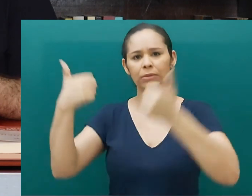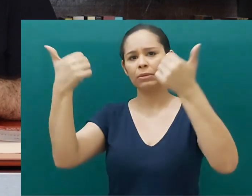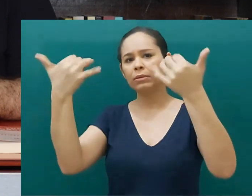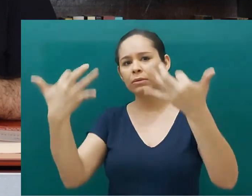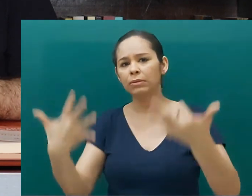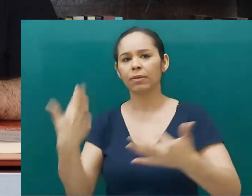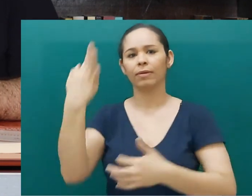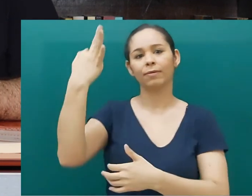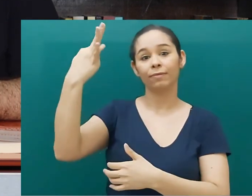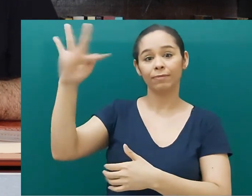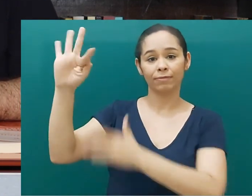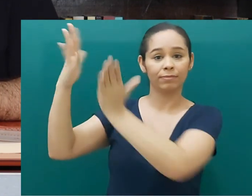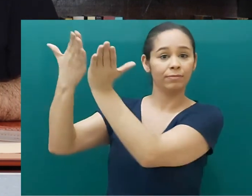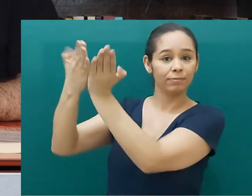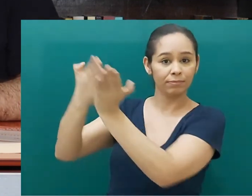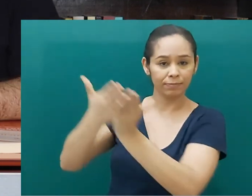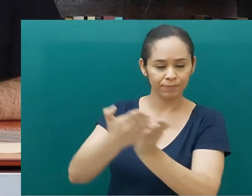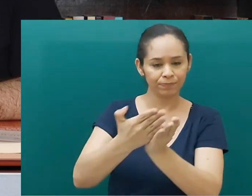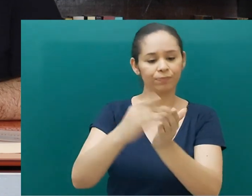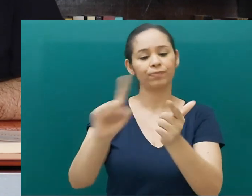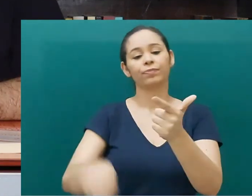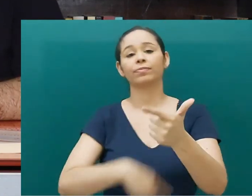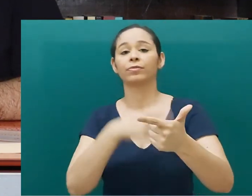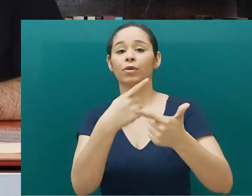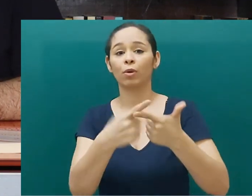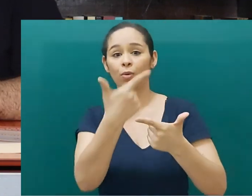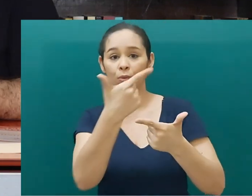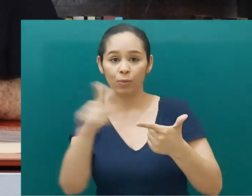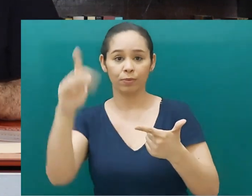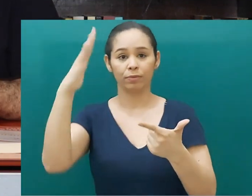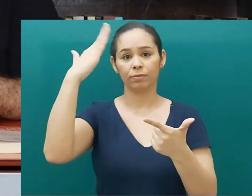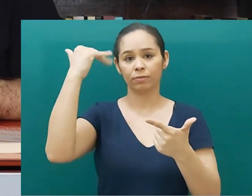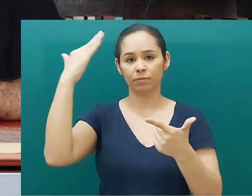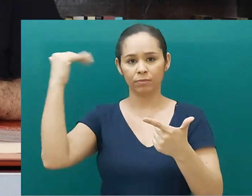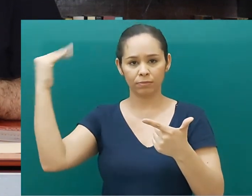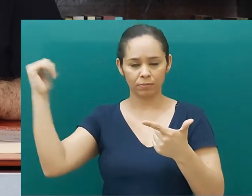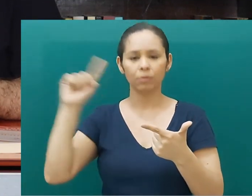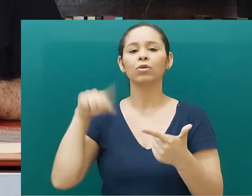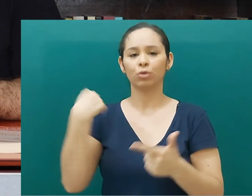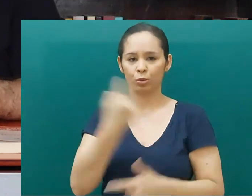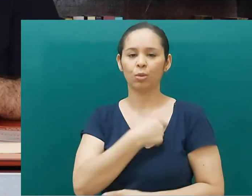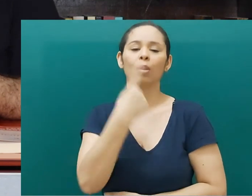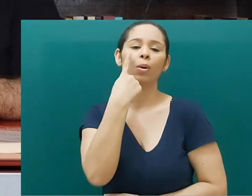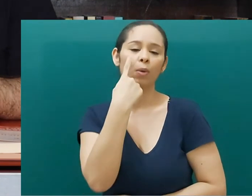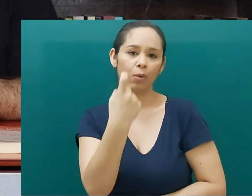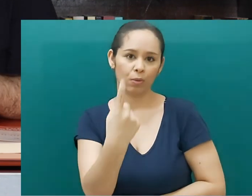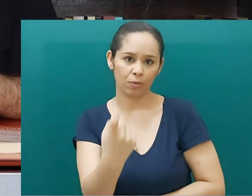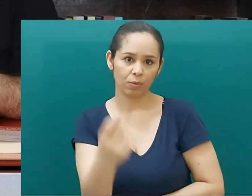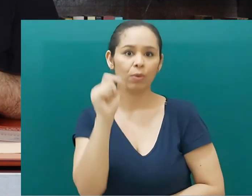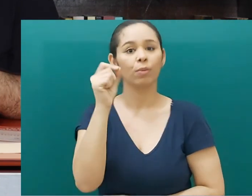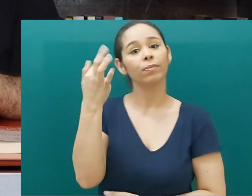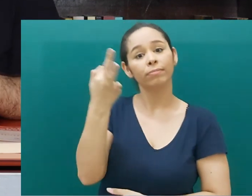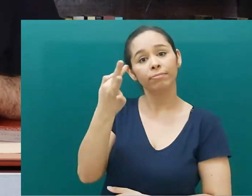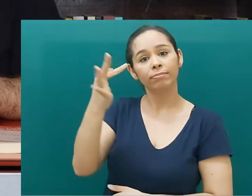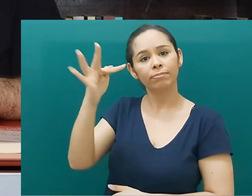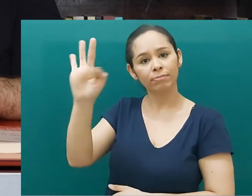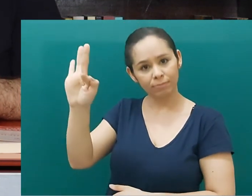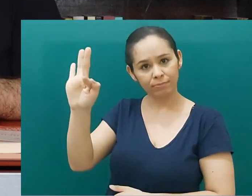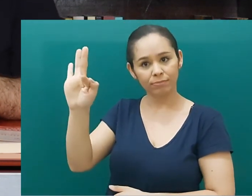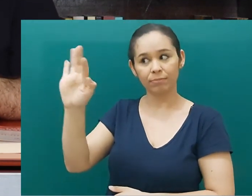falando um pouco sobre a França Antártica. Uma outra incursão famosa, e essa que mais nos interessa, é a